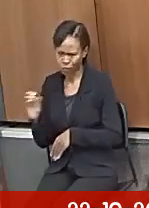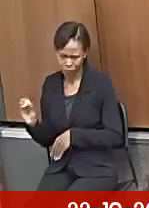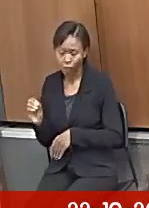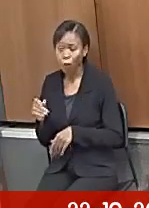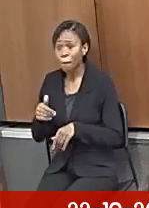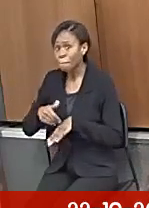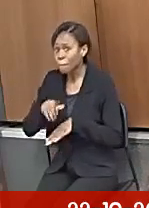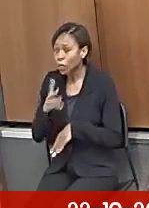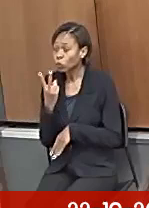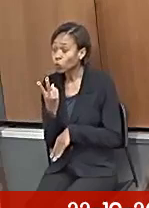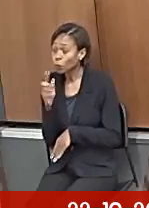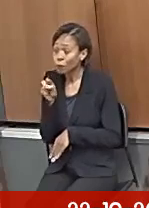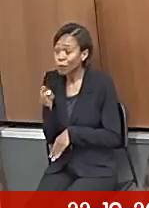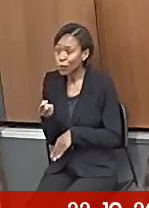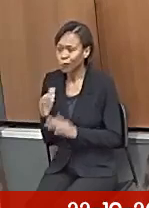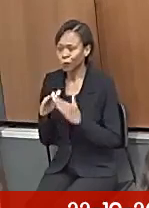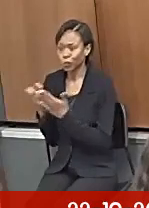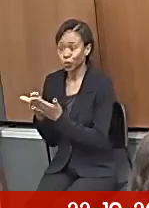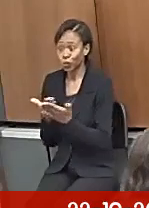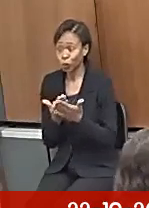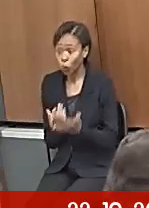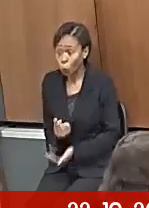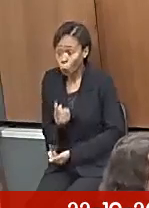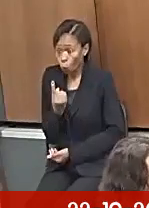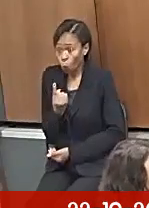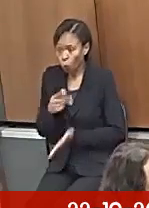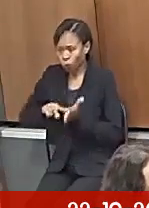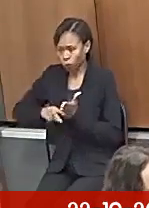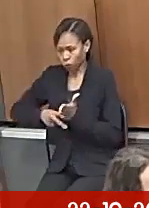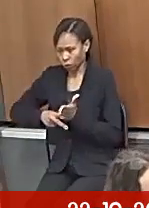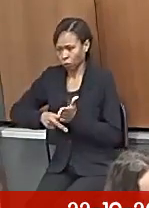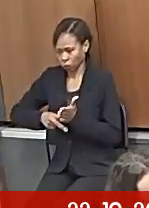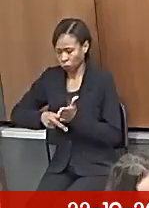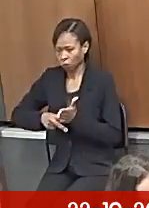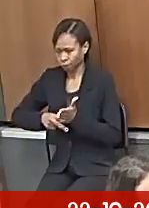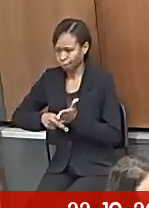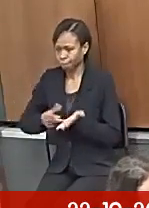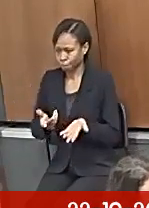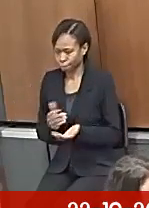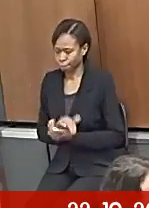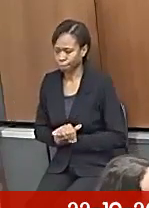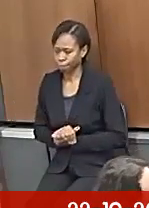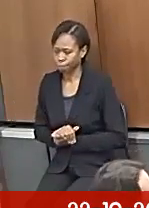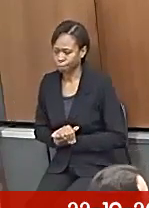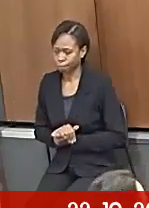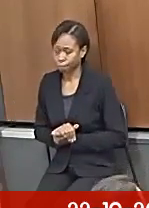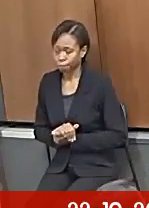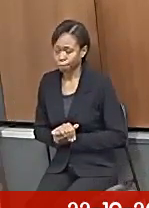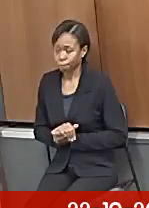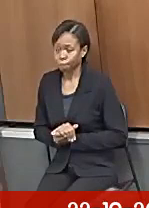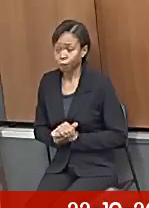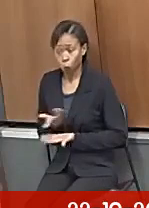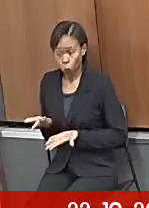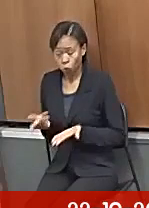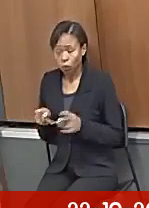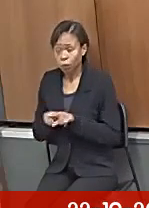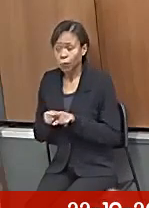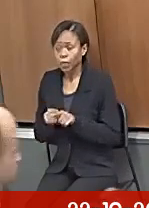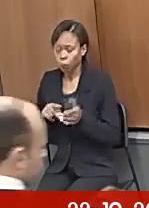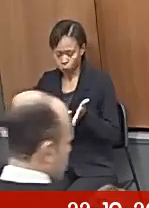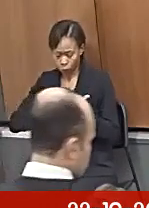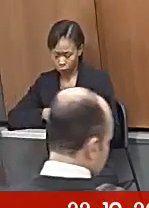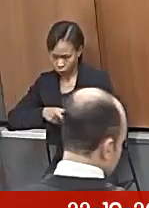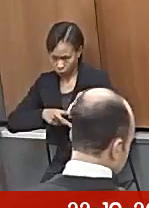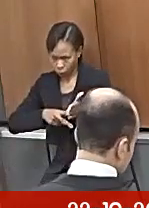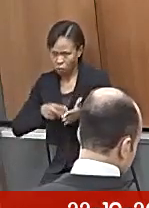escolas para um sindicato só. Primeiro, a dimensão disso. Segundo, o sindicato, desde o ano